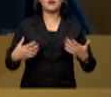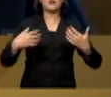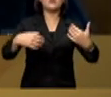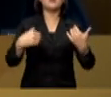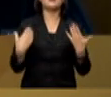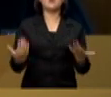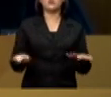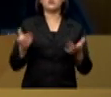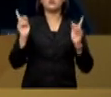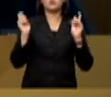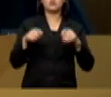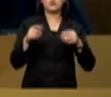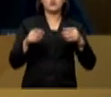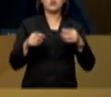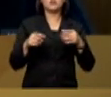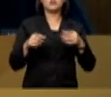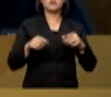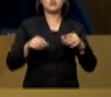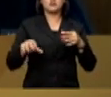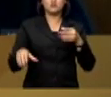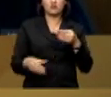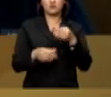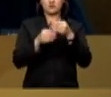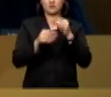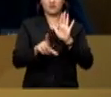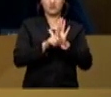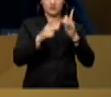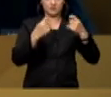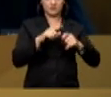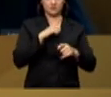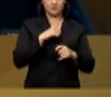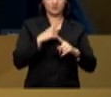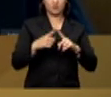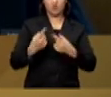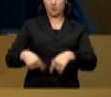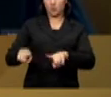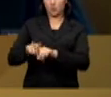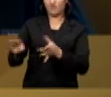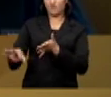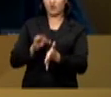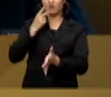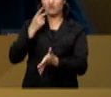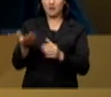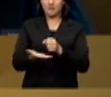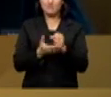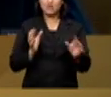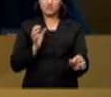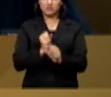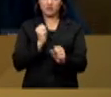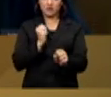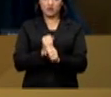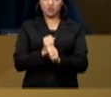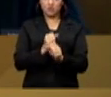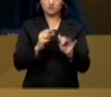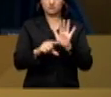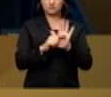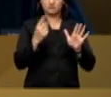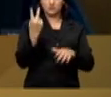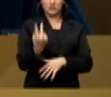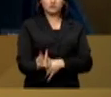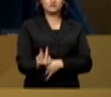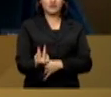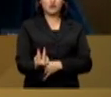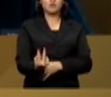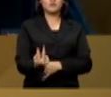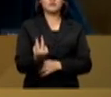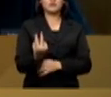complementar. O convênio legislou sobre, 1. Base de cálculo na cláusula segunda e